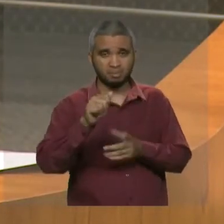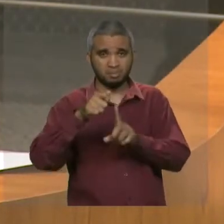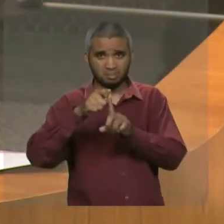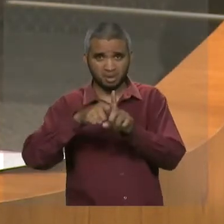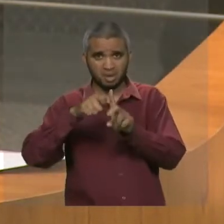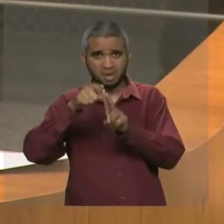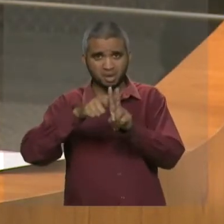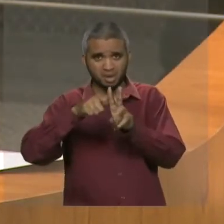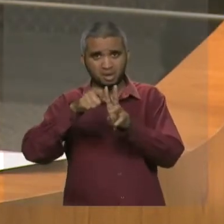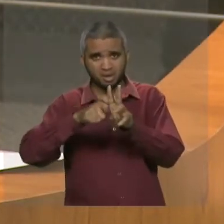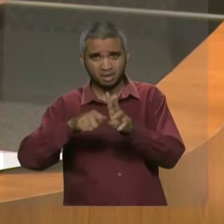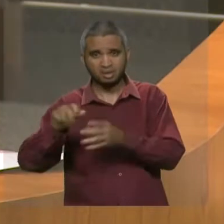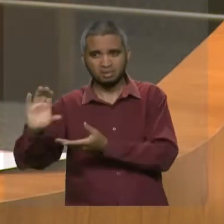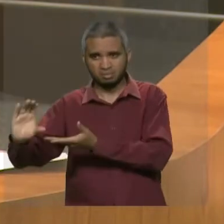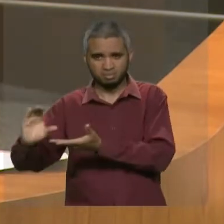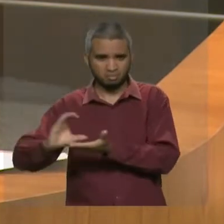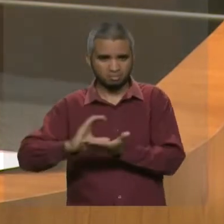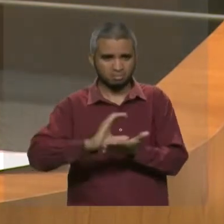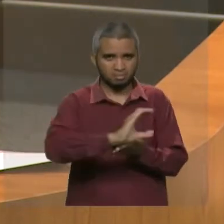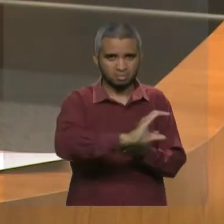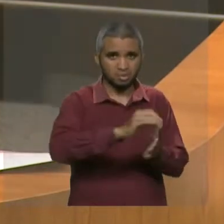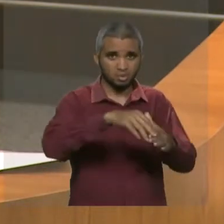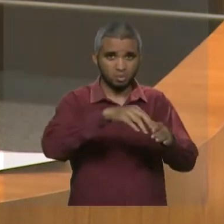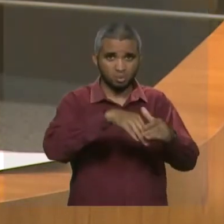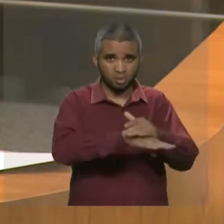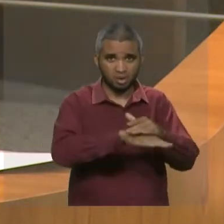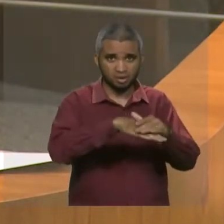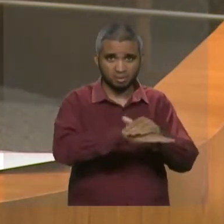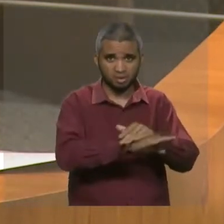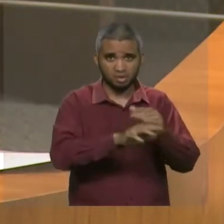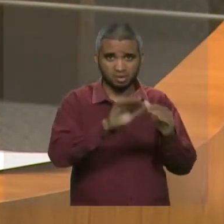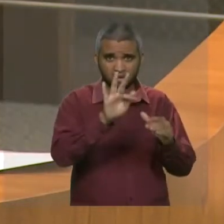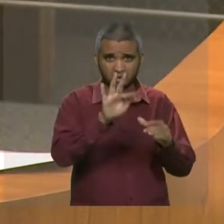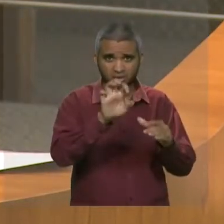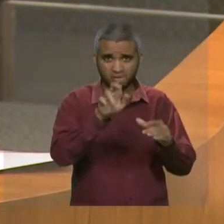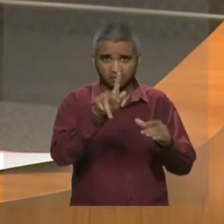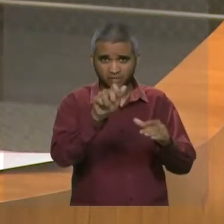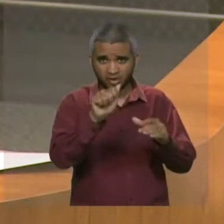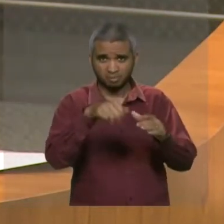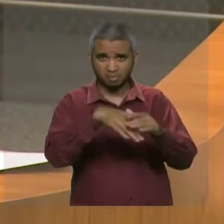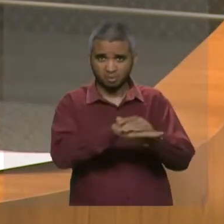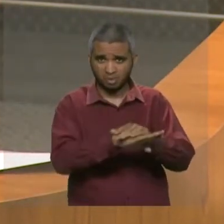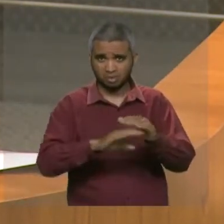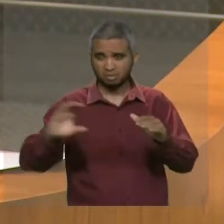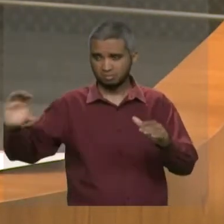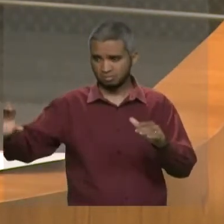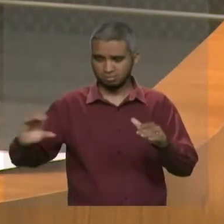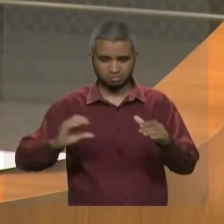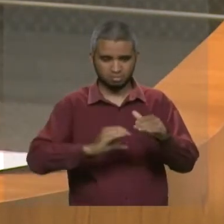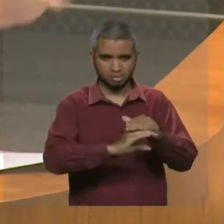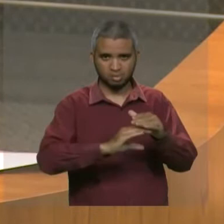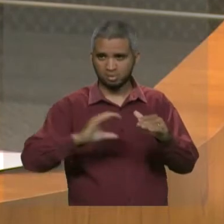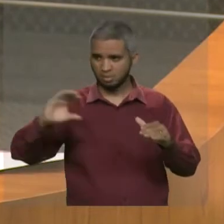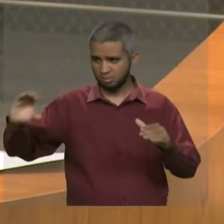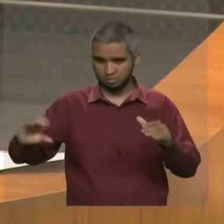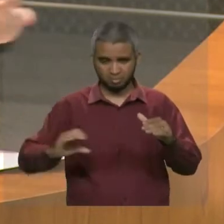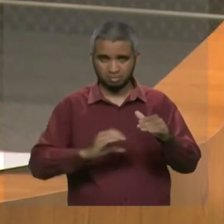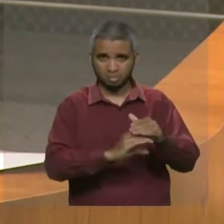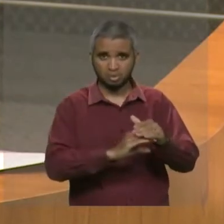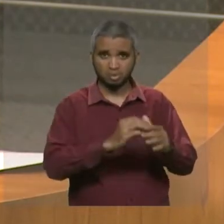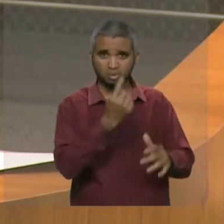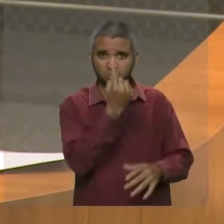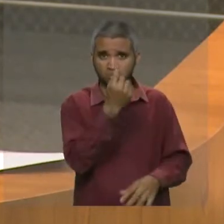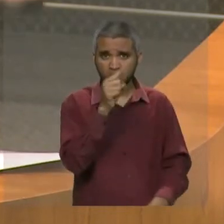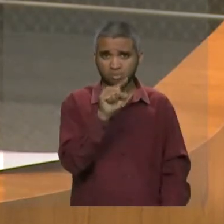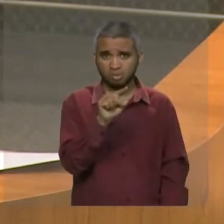FEPA e o FEPA não deixava que o FEPA quebrasse. O FEPA ia continuar com 1,2 bi que o governo